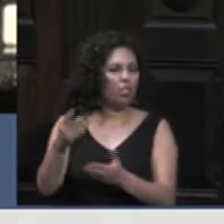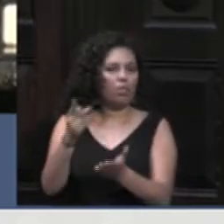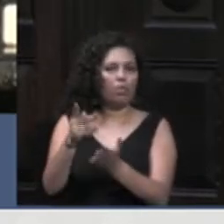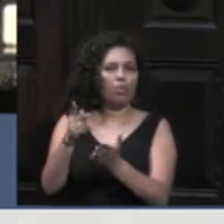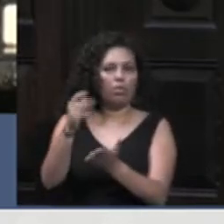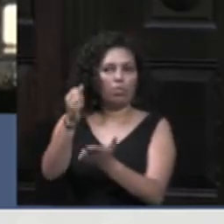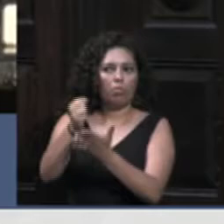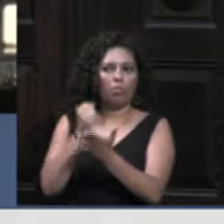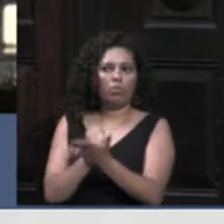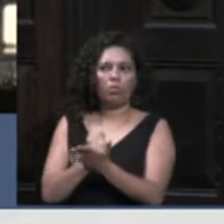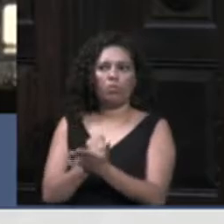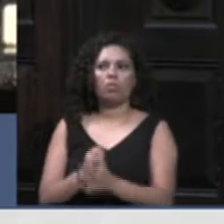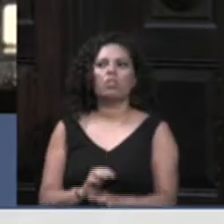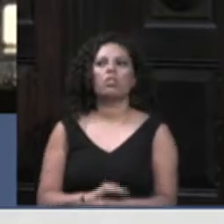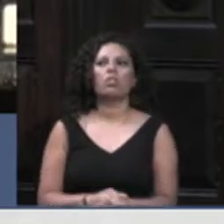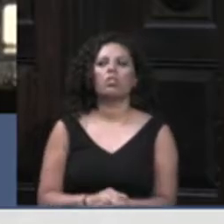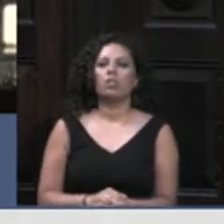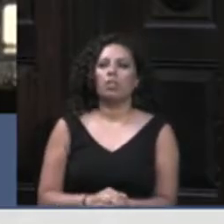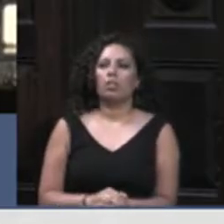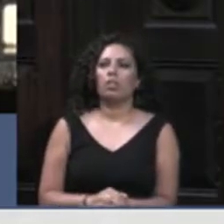promulgação.